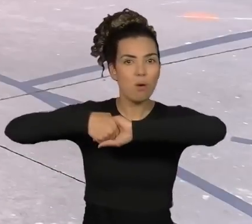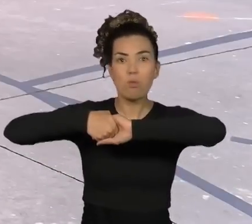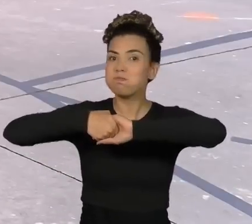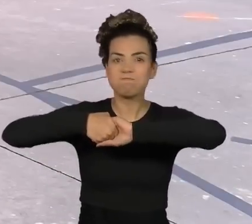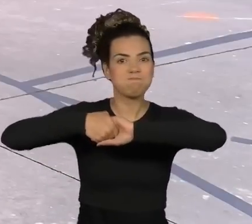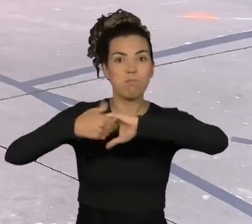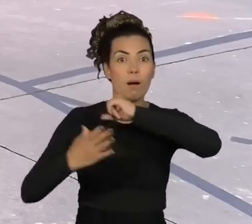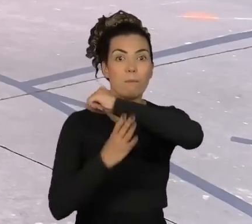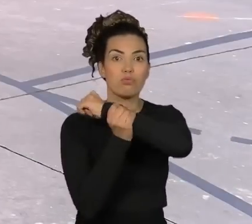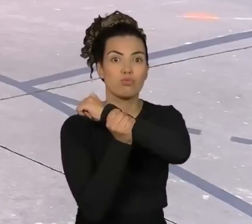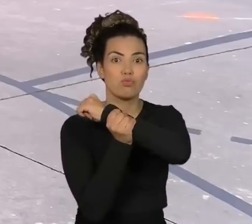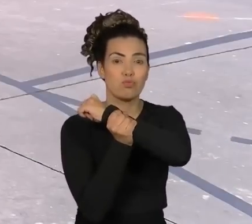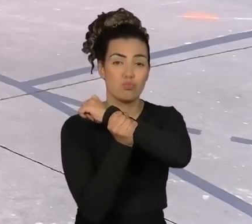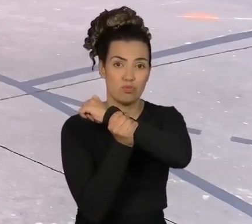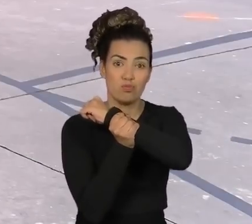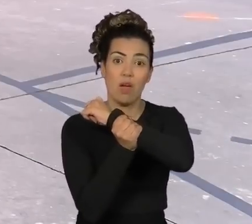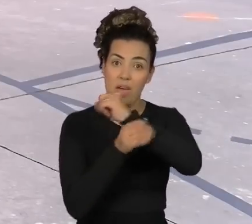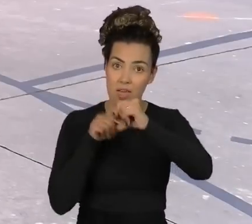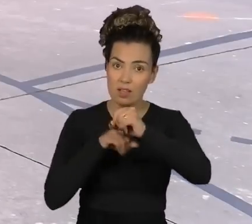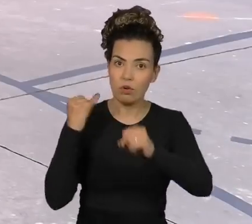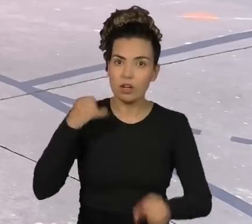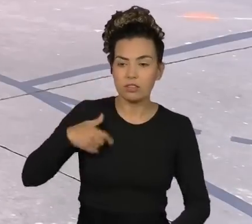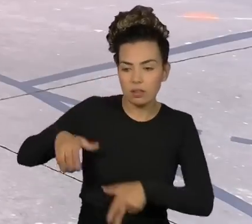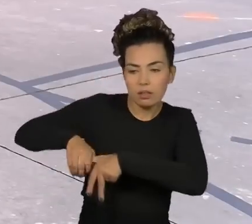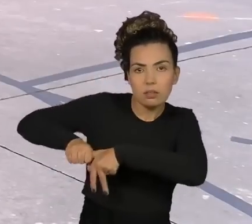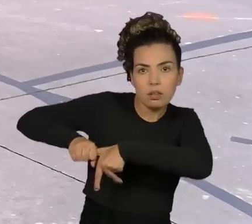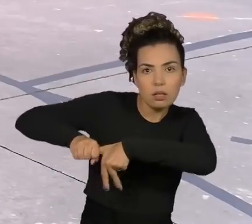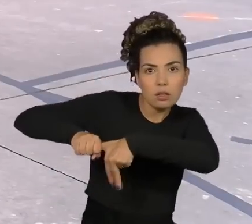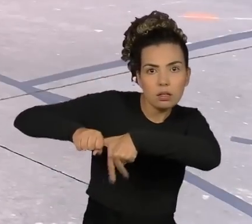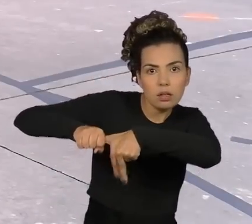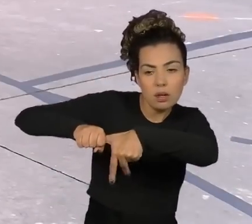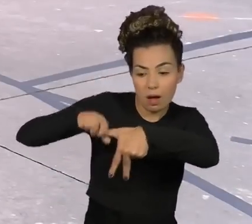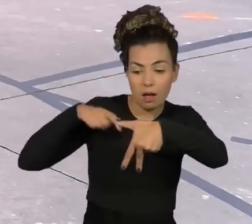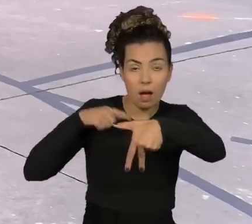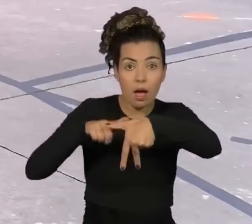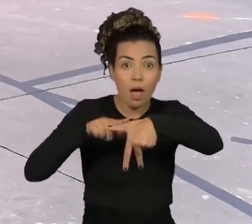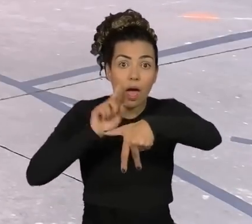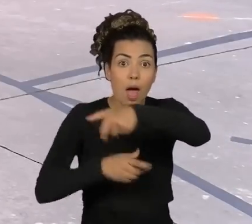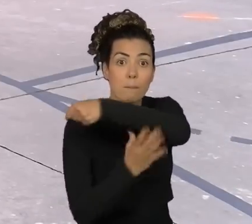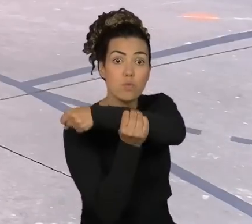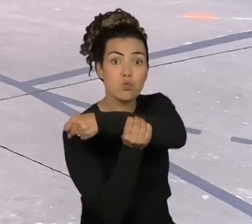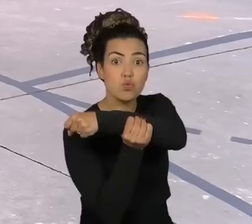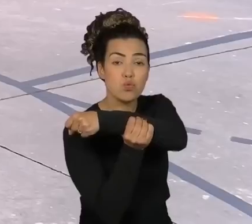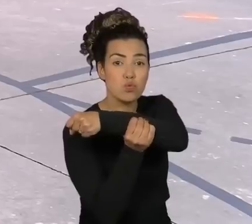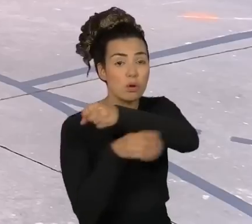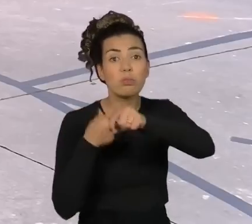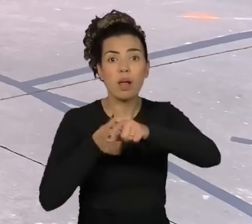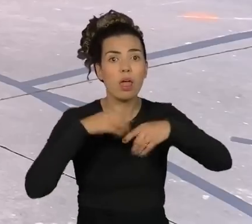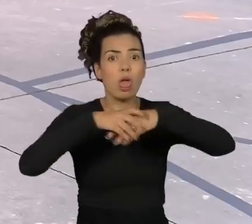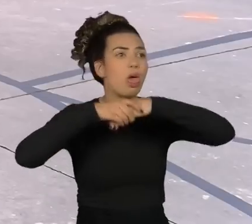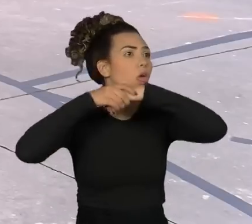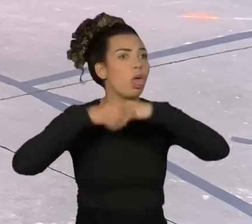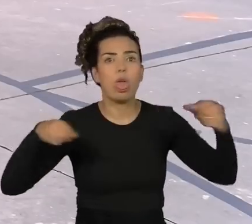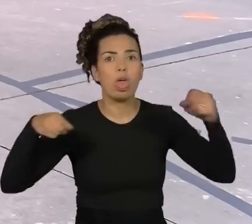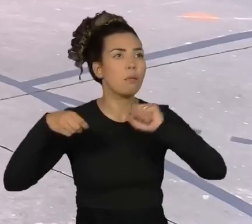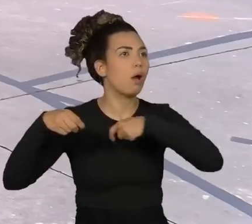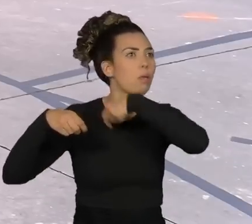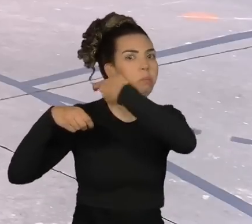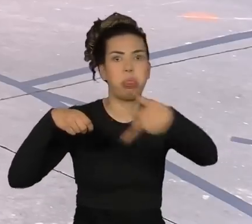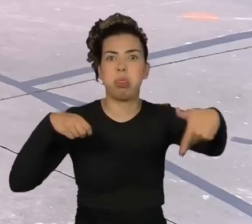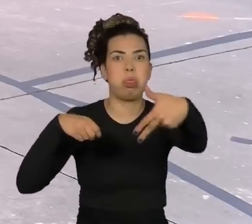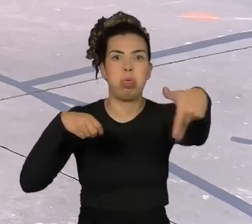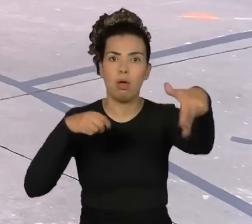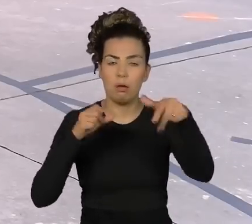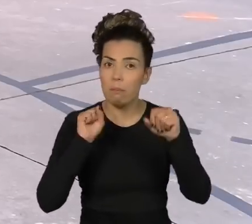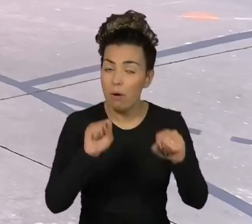pela mão, a mão escorrega. Essa criança ela vai correr e ela vai correr para um lugar perigoso na rua, ela vai para a rua, ela vai para uma avenida.